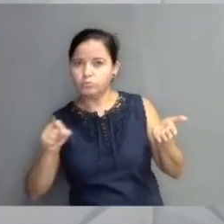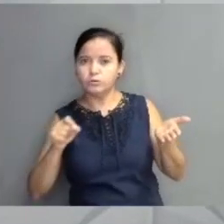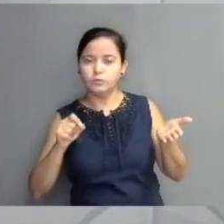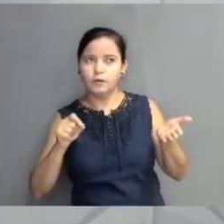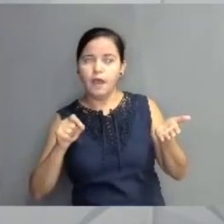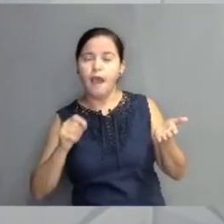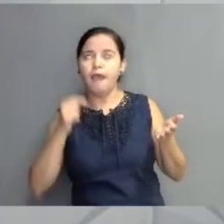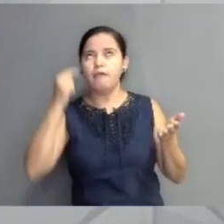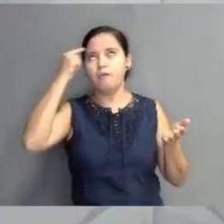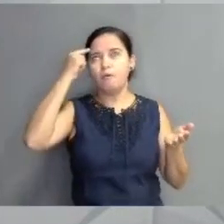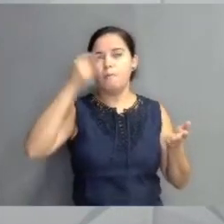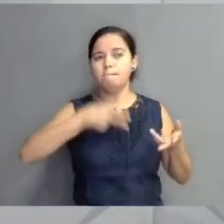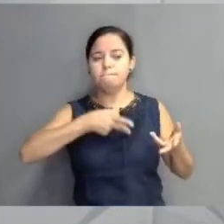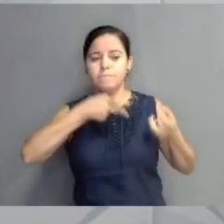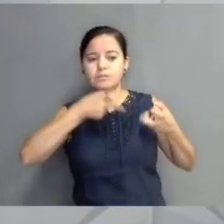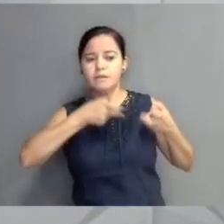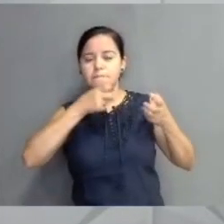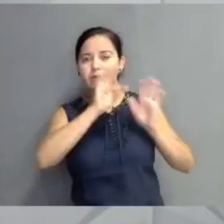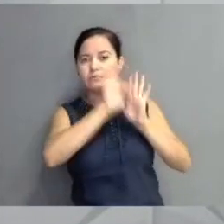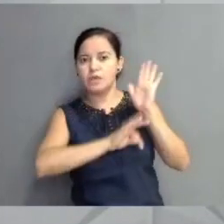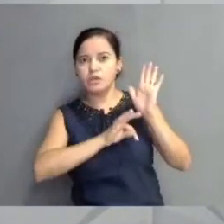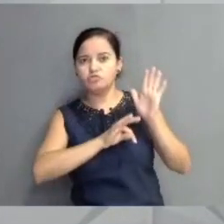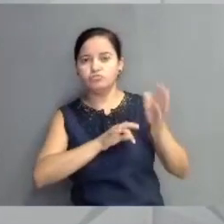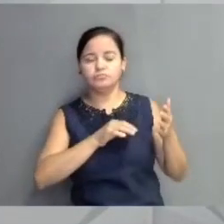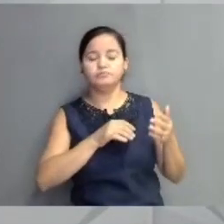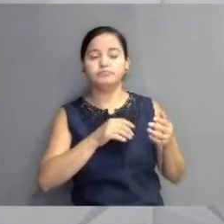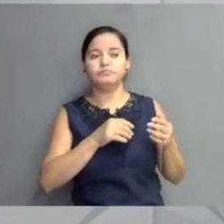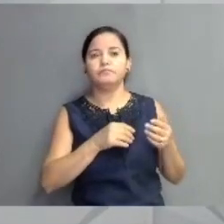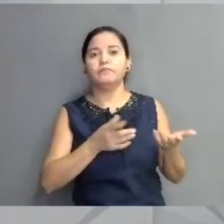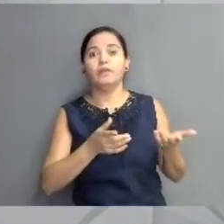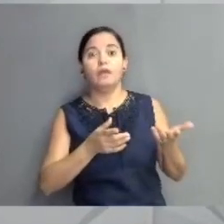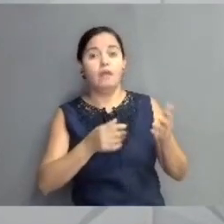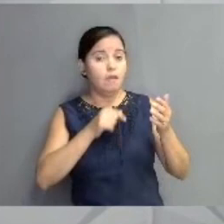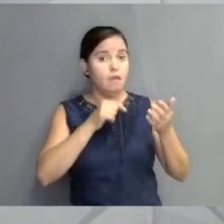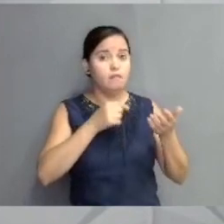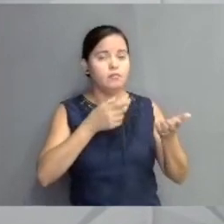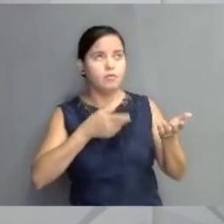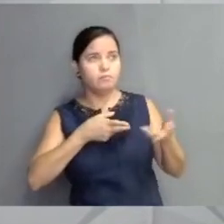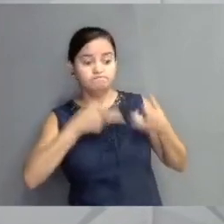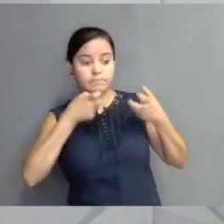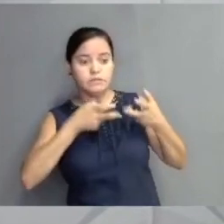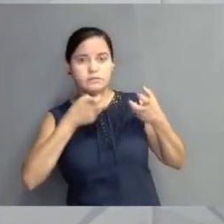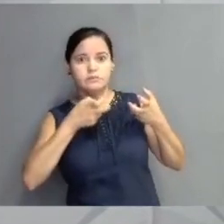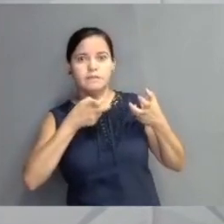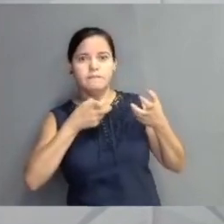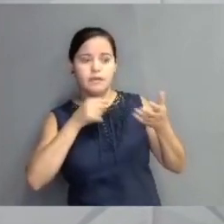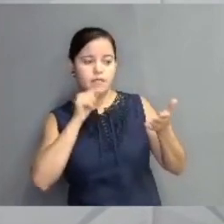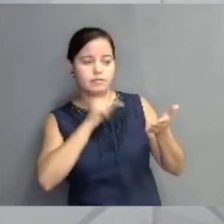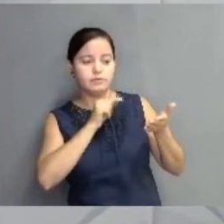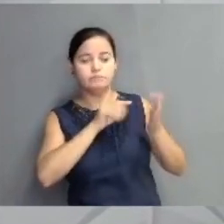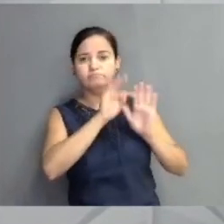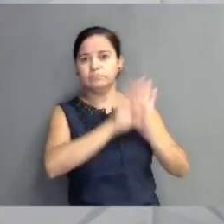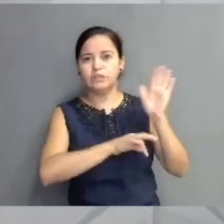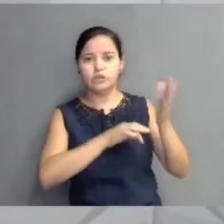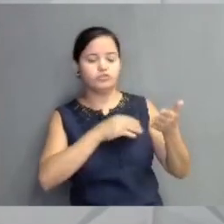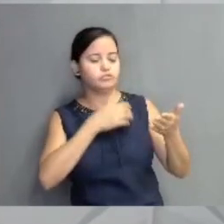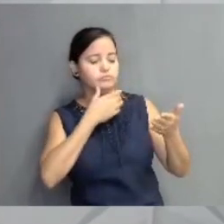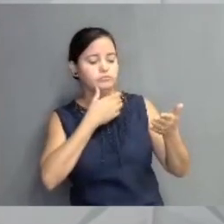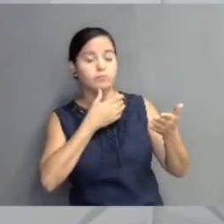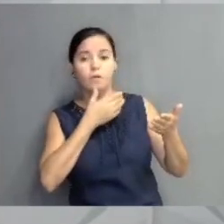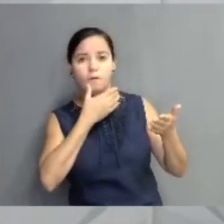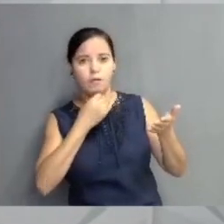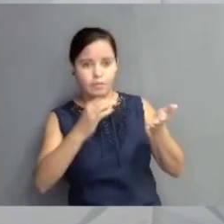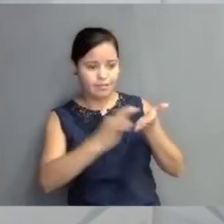as outras ideias que o autor traz, perdão, as ideias que o autor traz no texto, né, elas